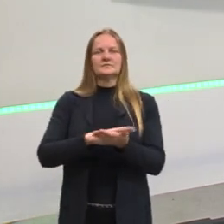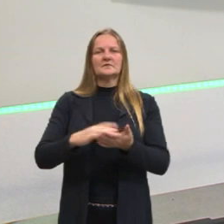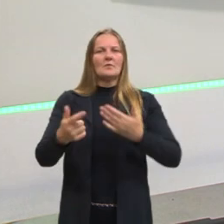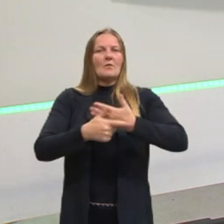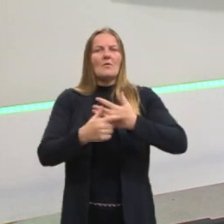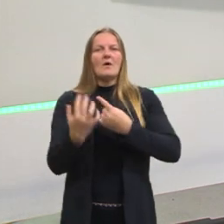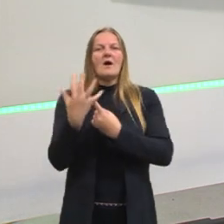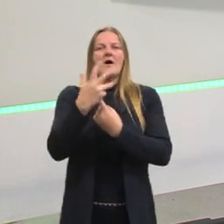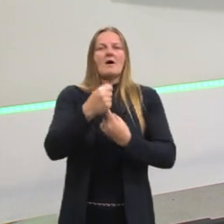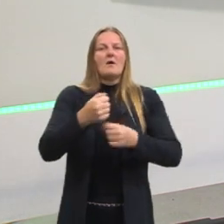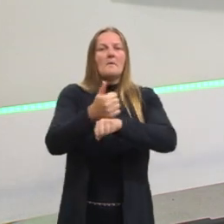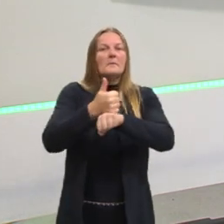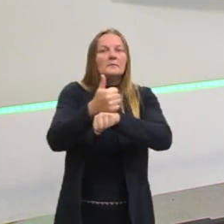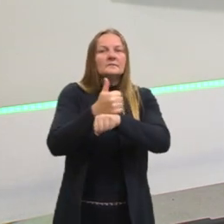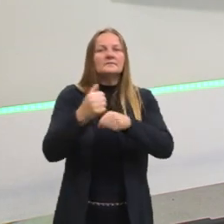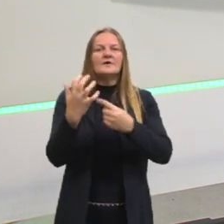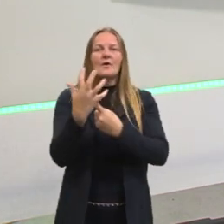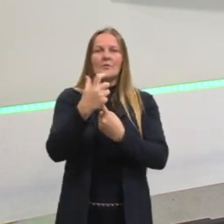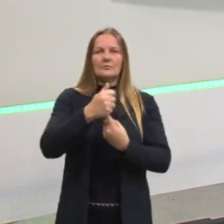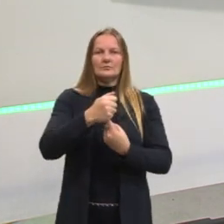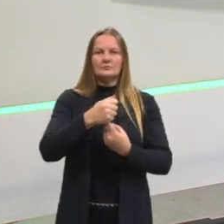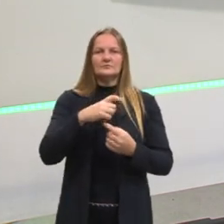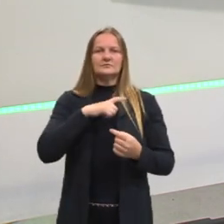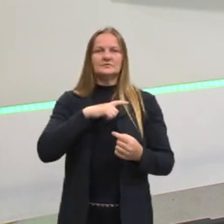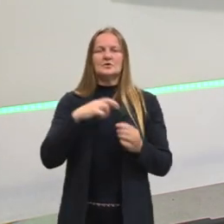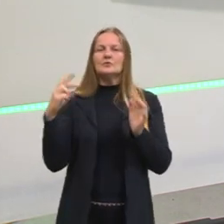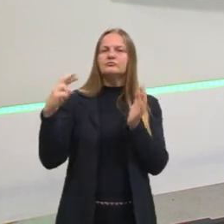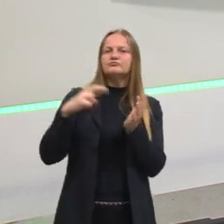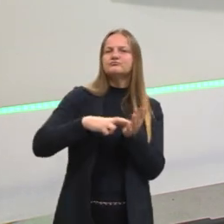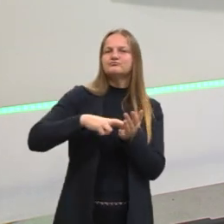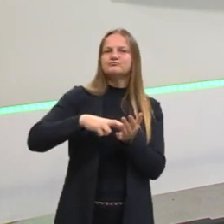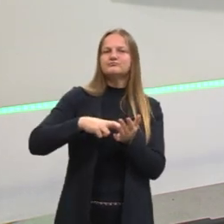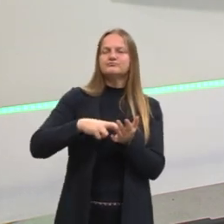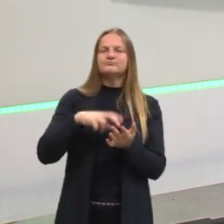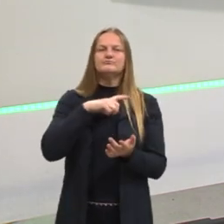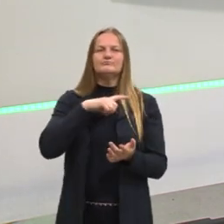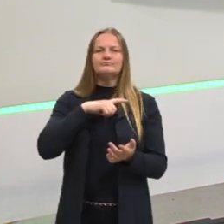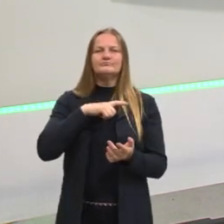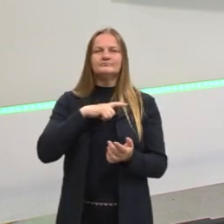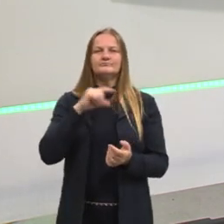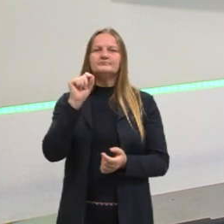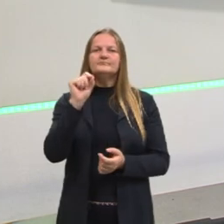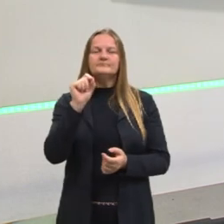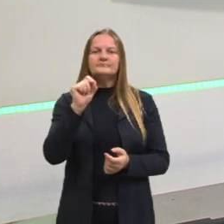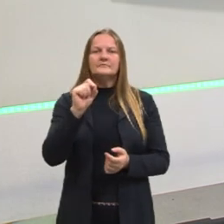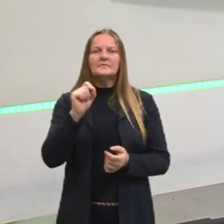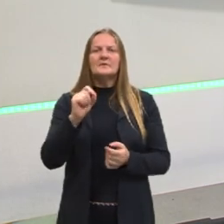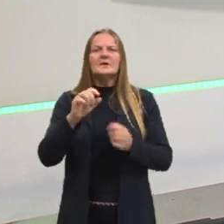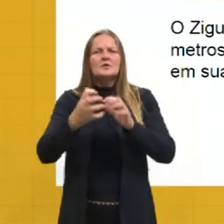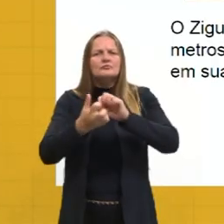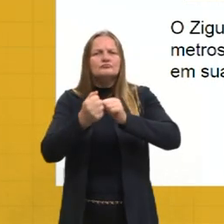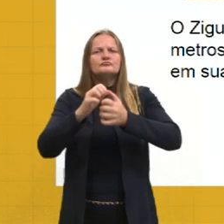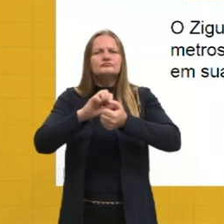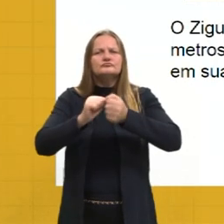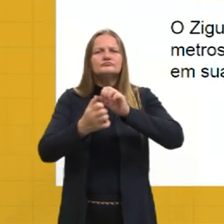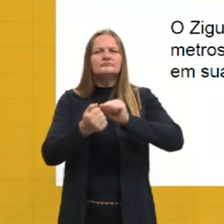papel do artista é o que nós temos de registro aqui ação artesanías